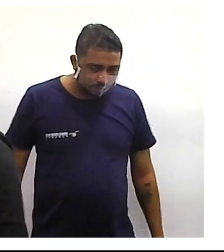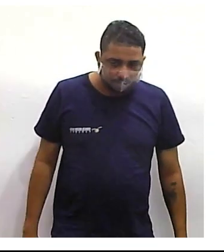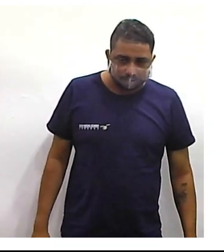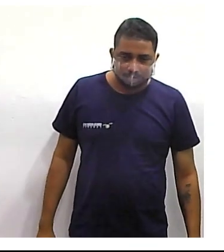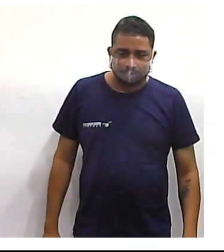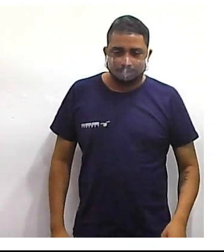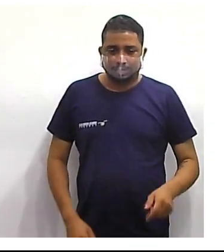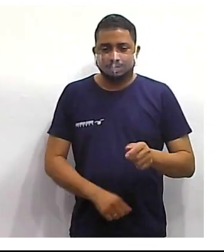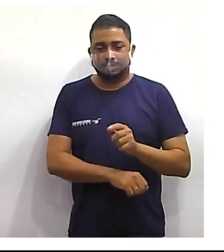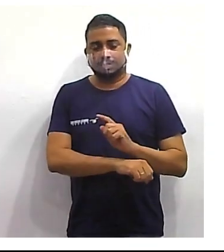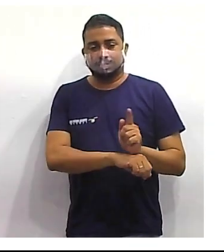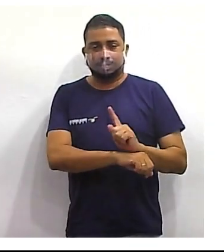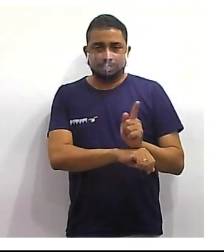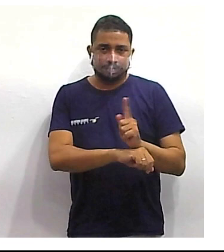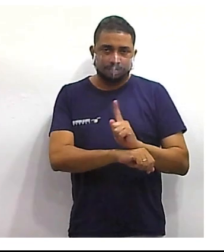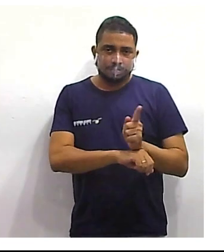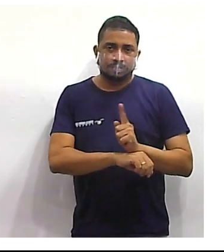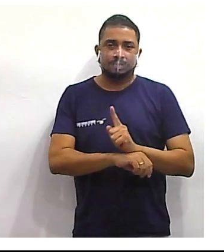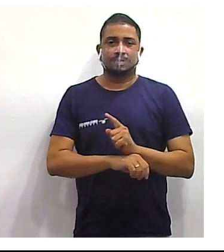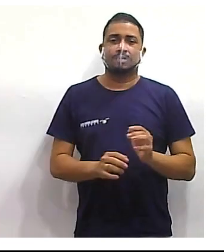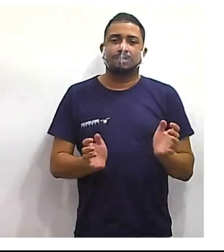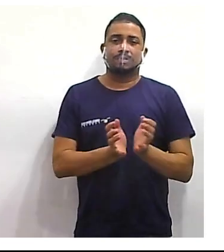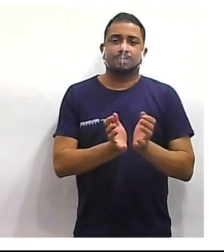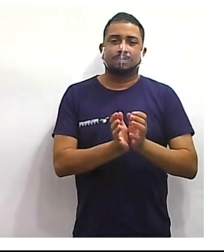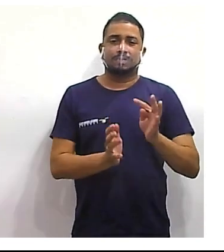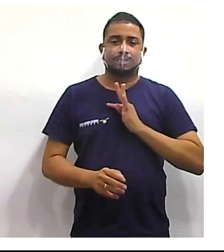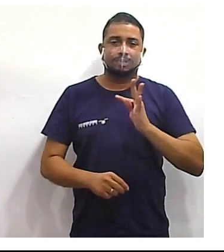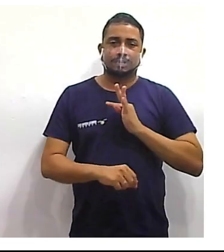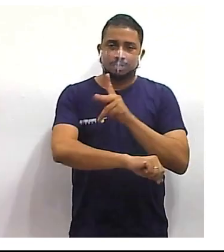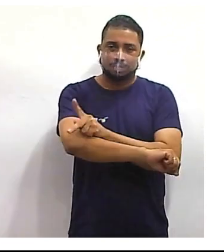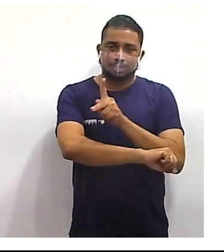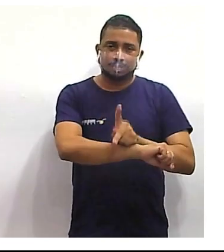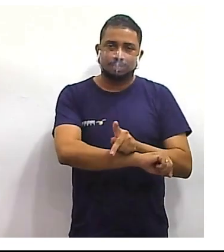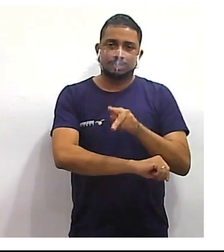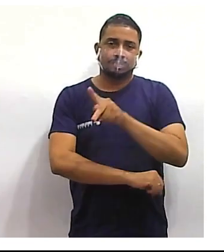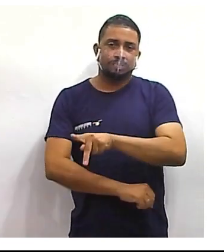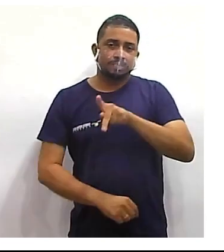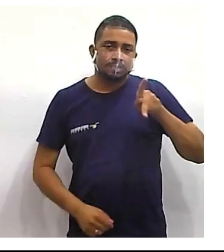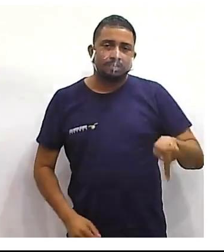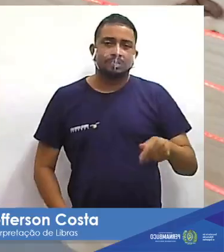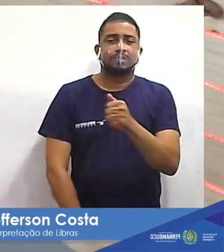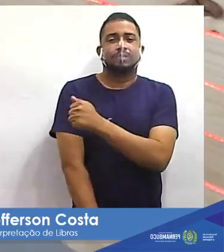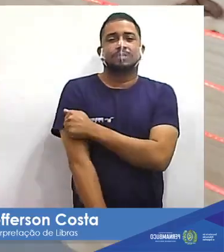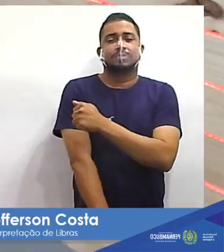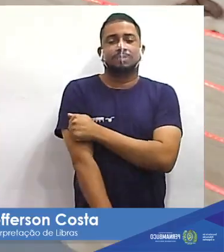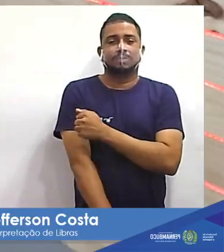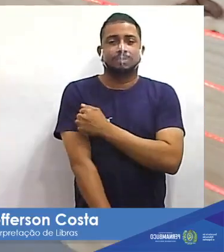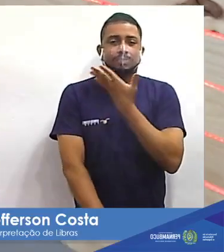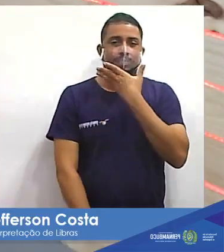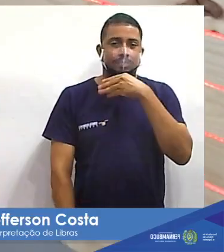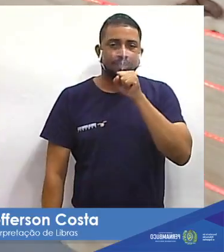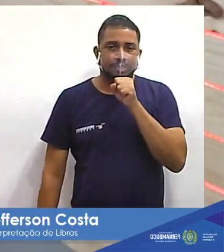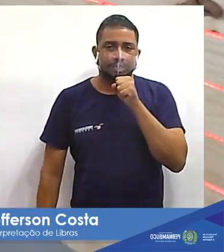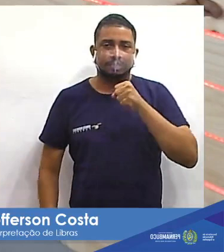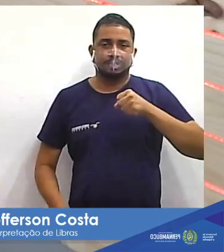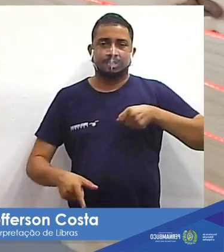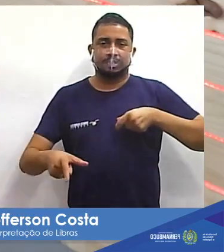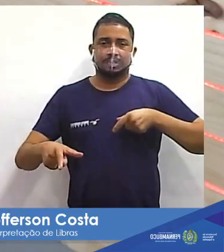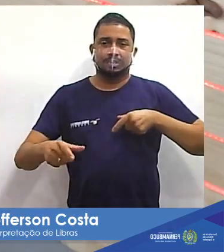Gestores, equipe técnico-pedagógica, professores, alunos, pais,